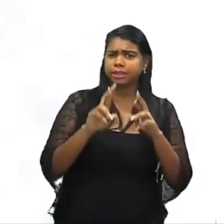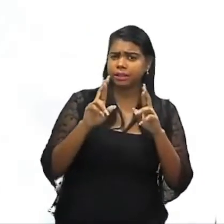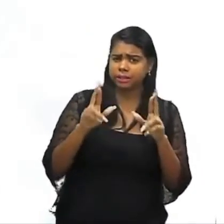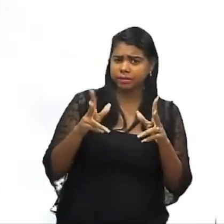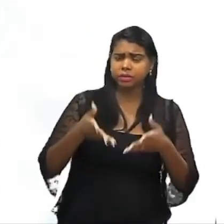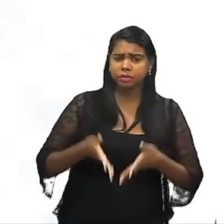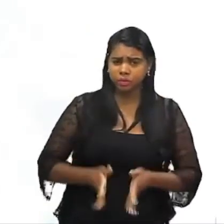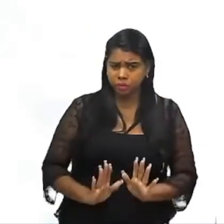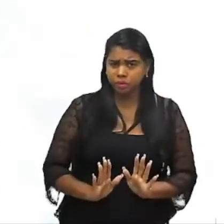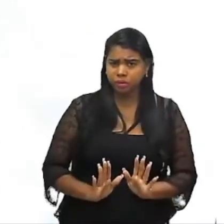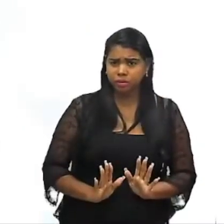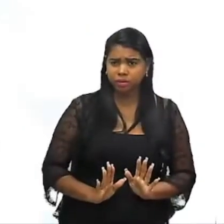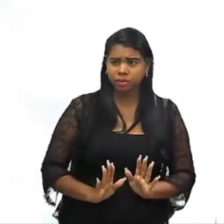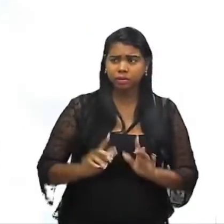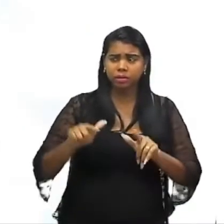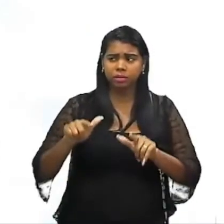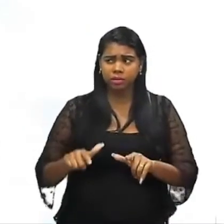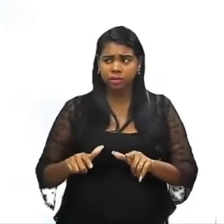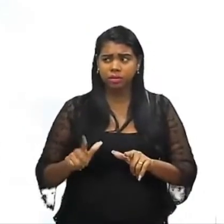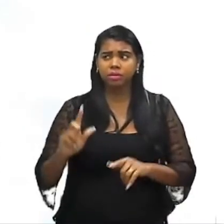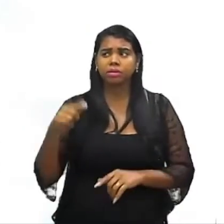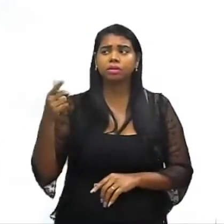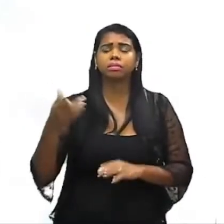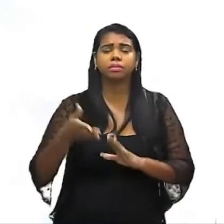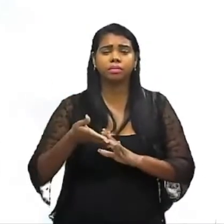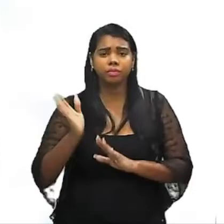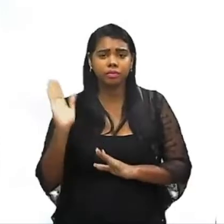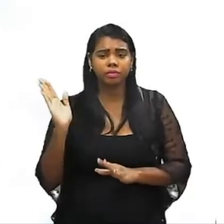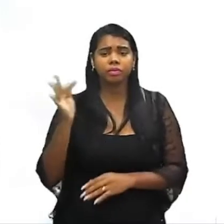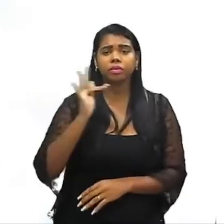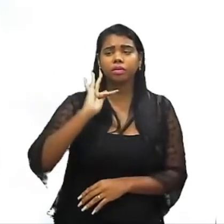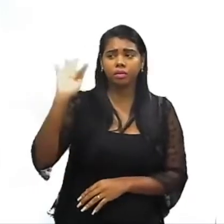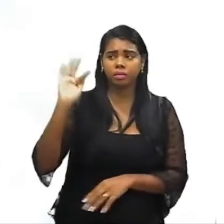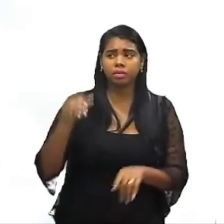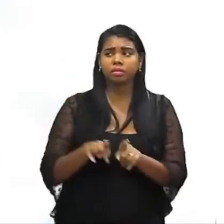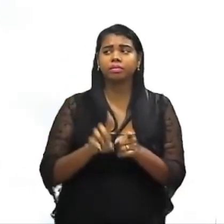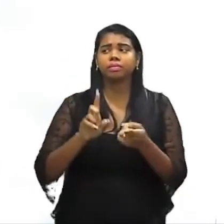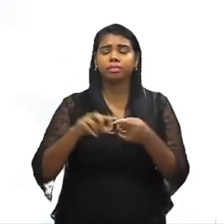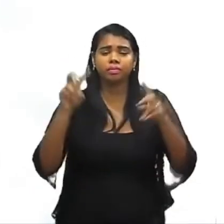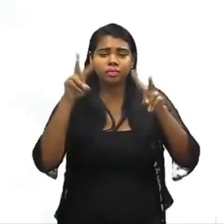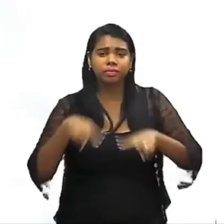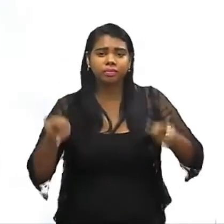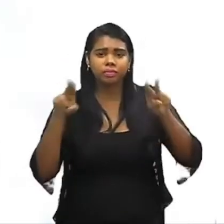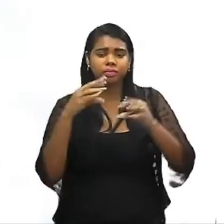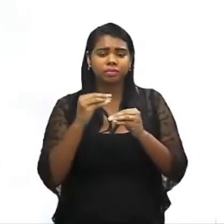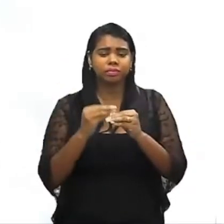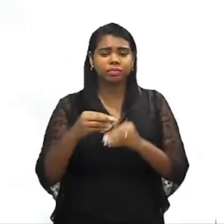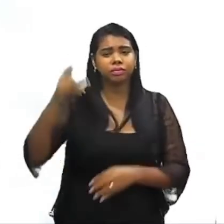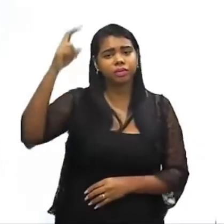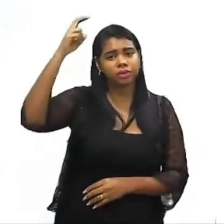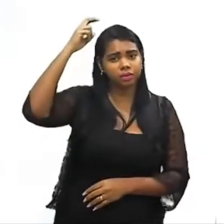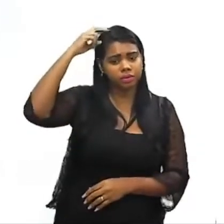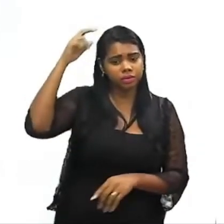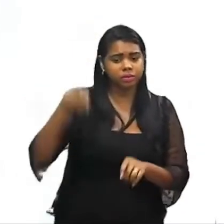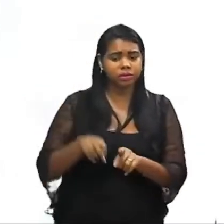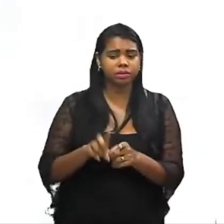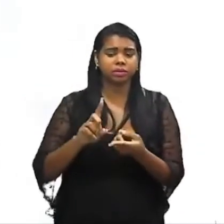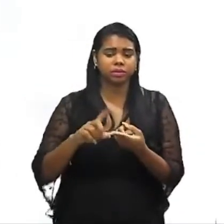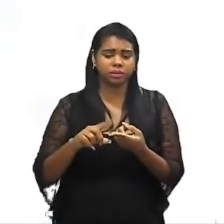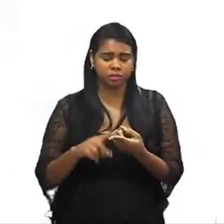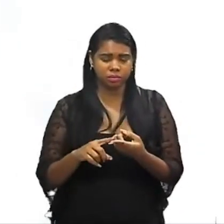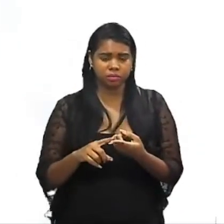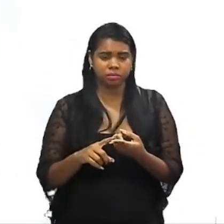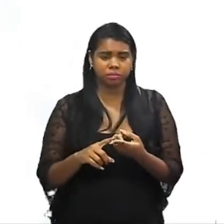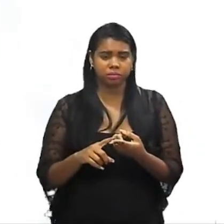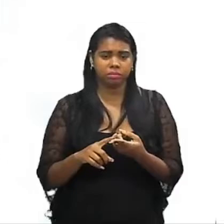onde ele nasceu, e aí ele também foi para a França. Então, Abelardo da Hora é um artista que visualmente e culturalmente falando, ele traz muito